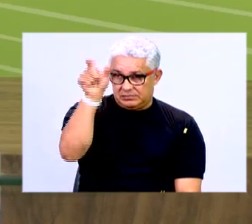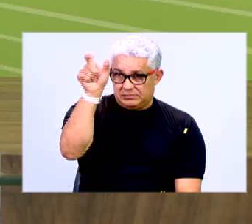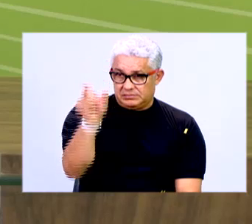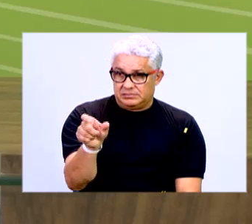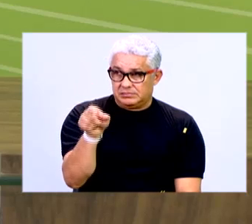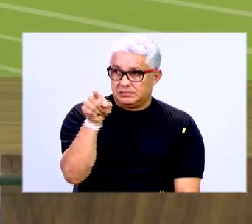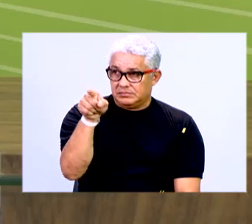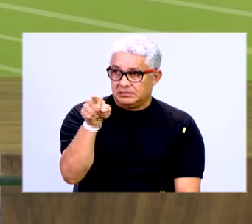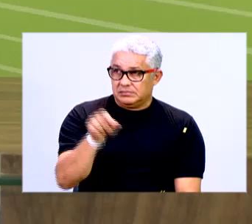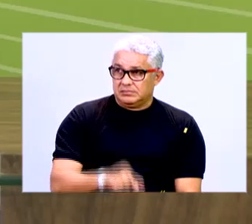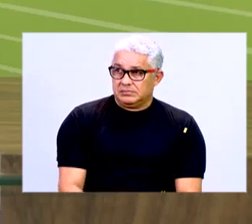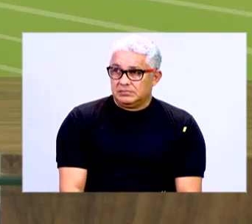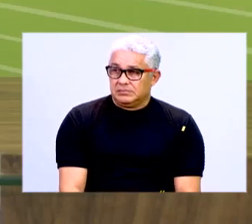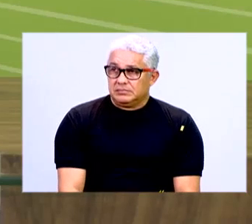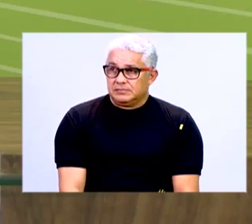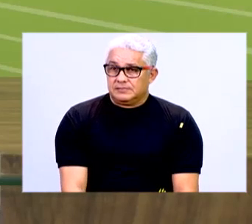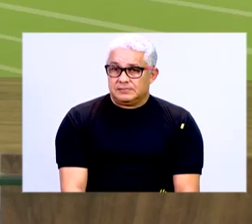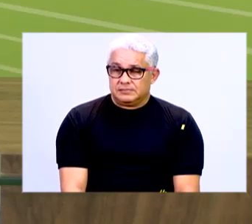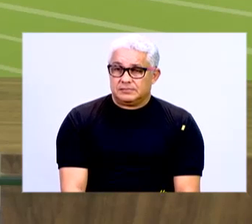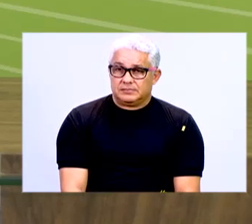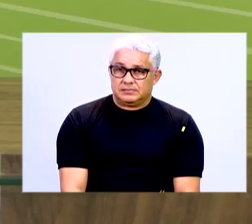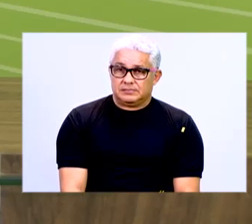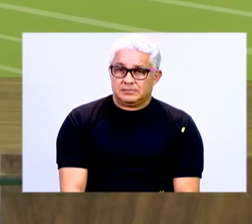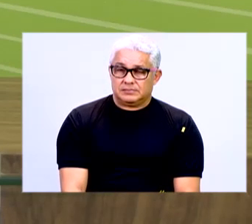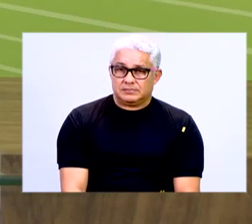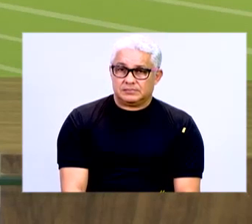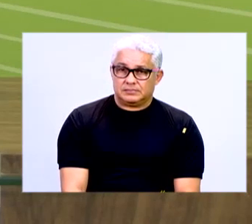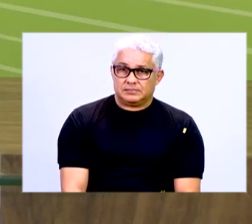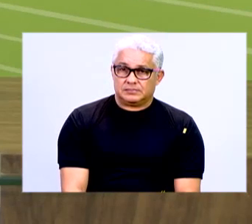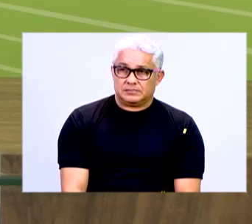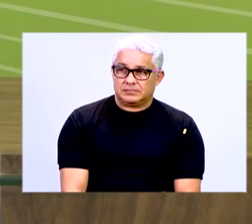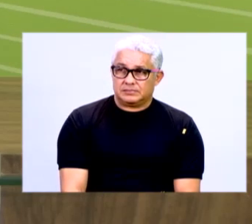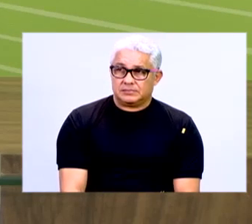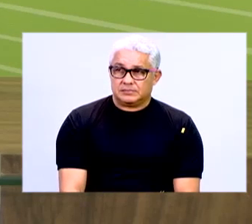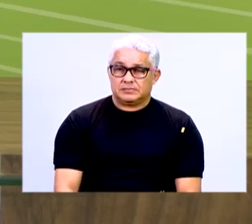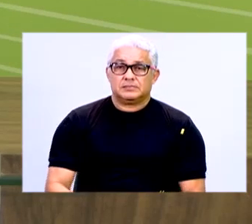o entrevistado, tanto quem está entrevistando,